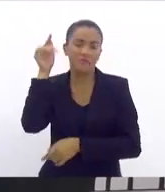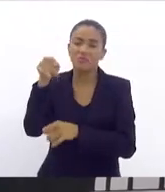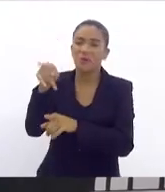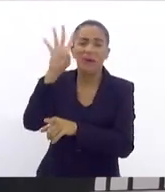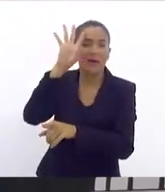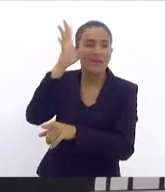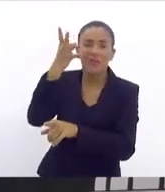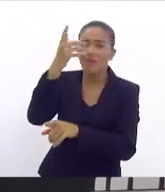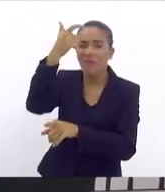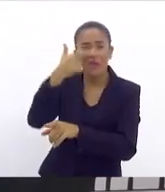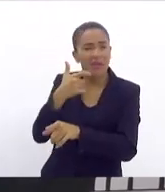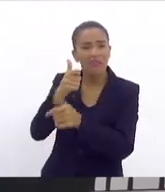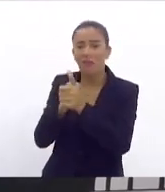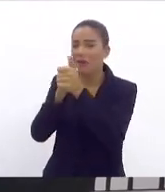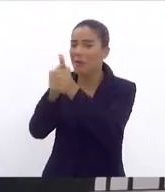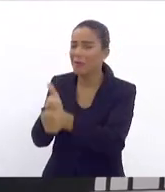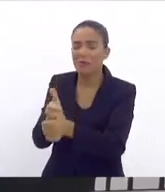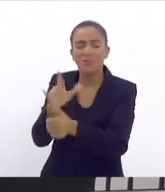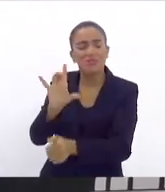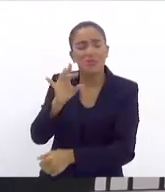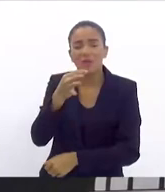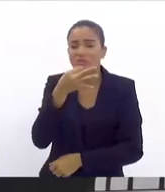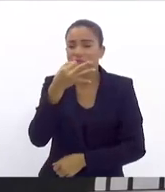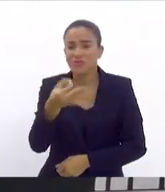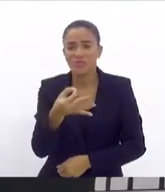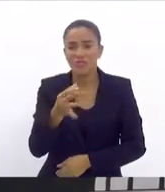lhe acompanhar. Eu só dei uma sugestão, só isso.